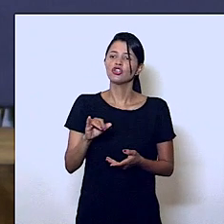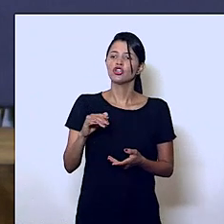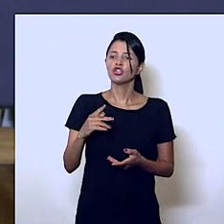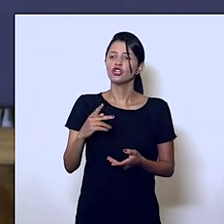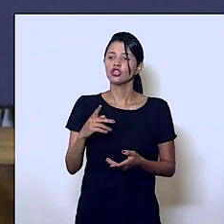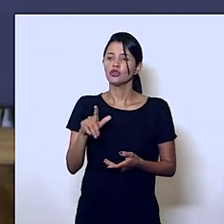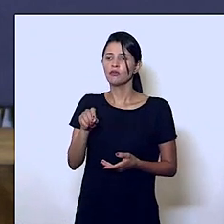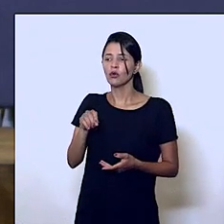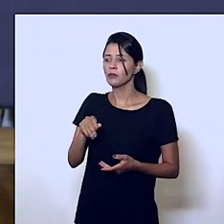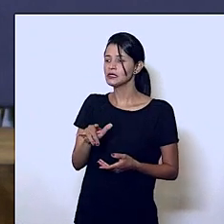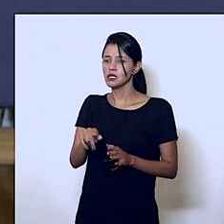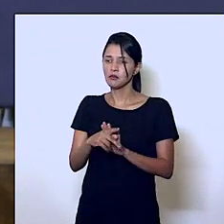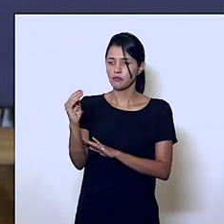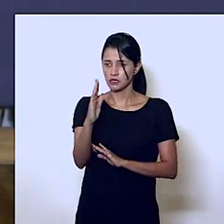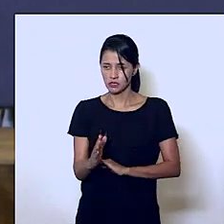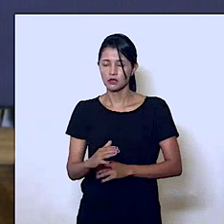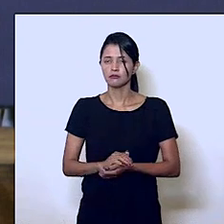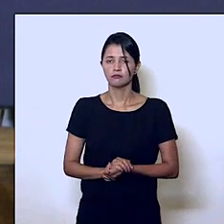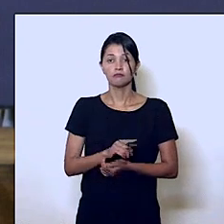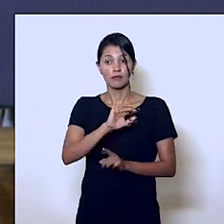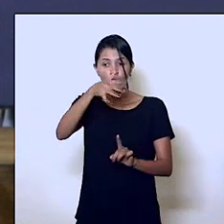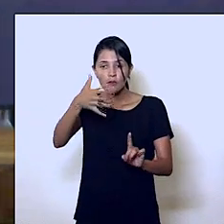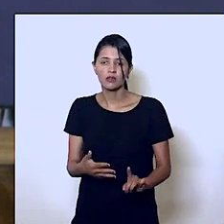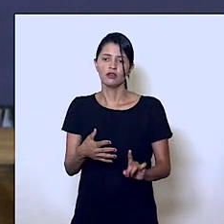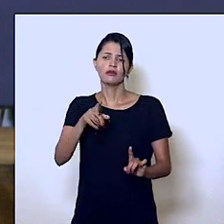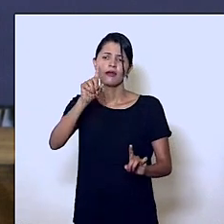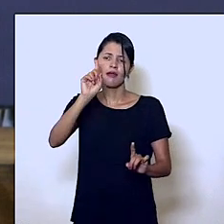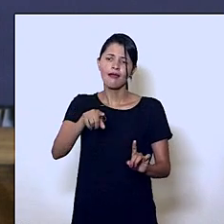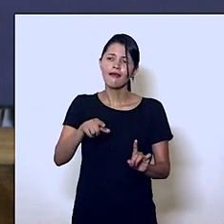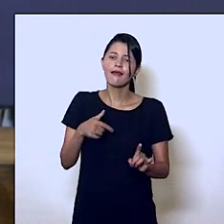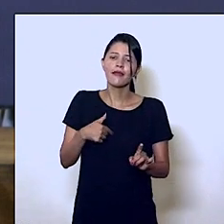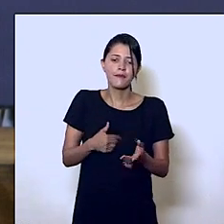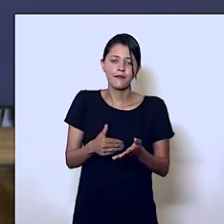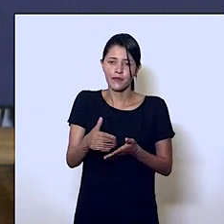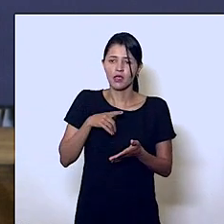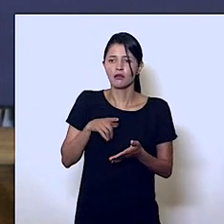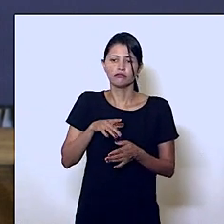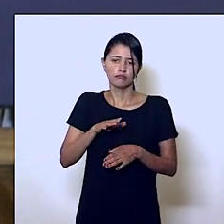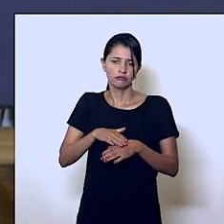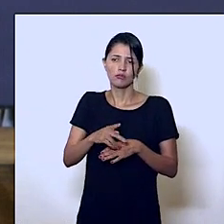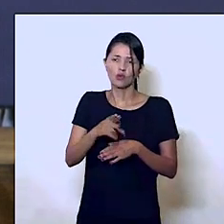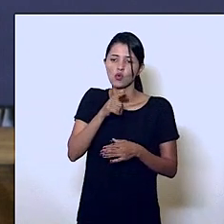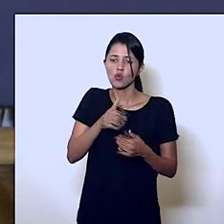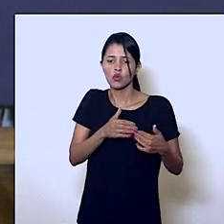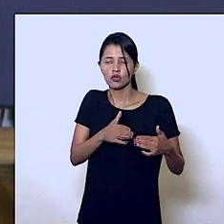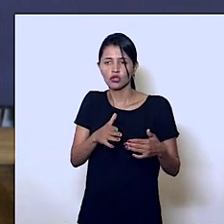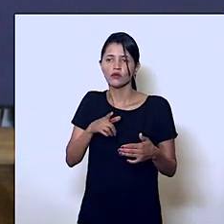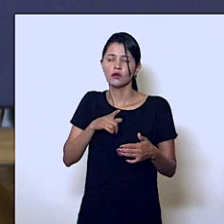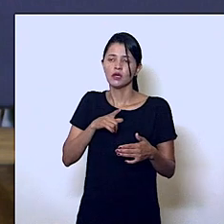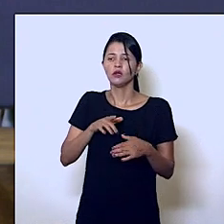Esta homenagem é uma iniciativa do próprio chanceler Carlos França, que me incumbiu